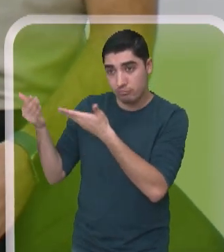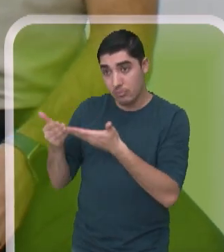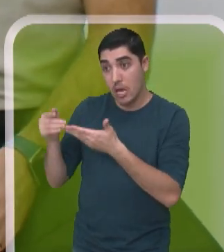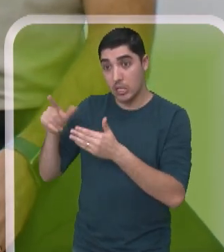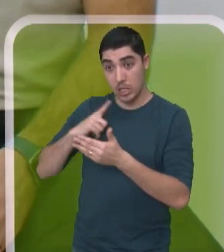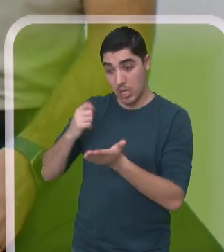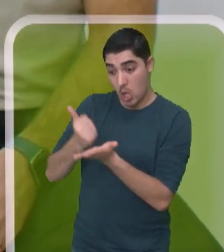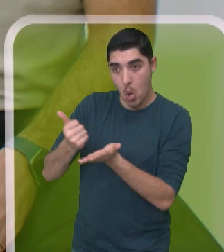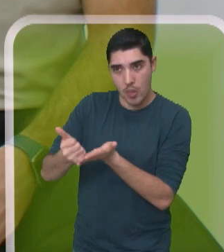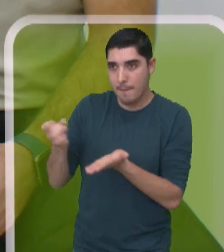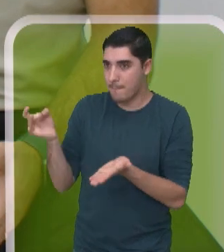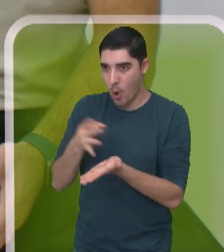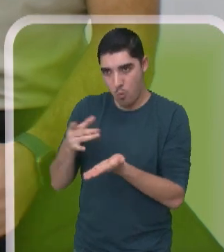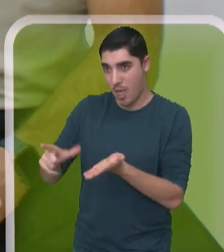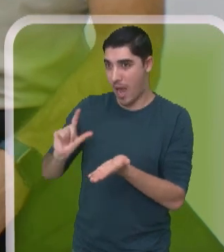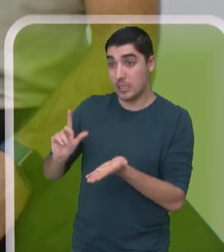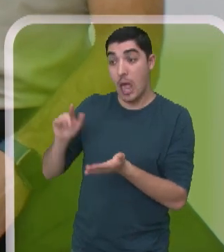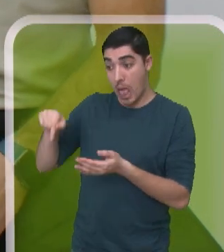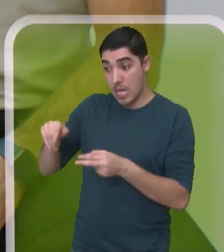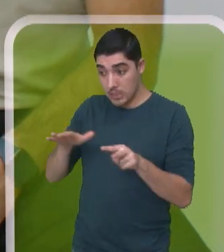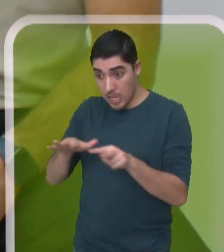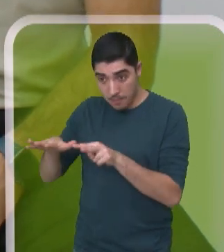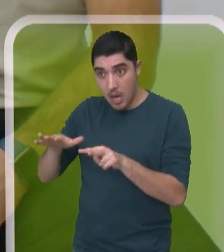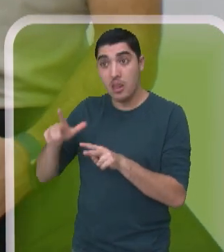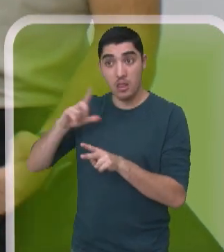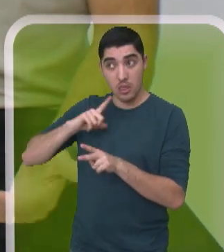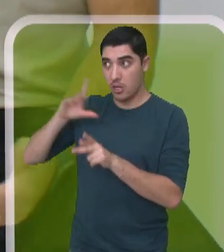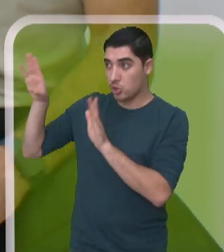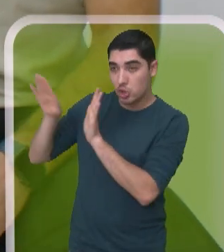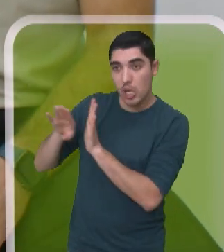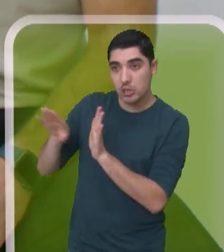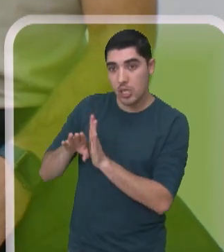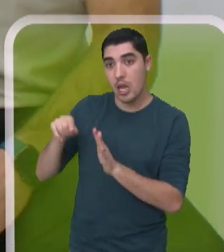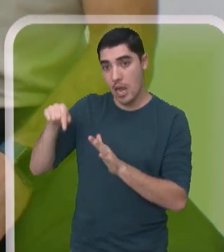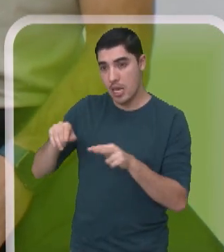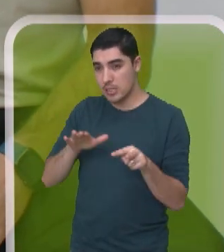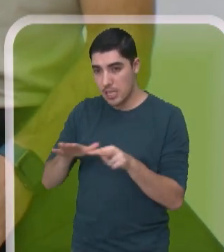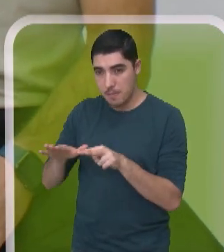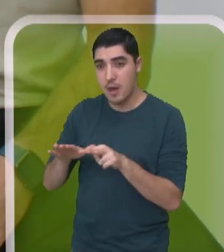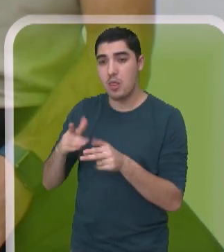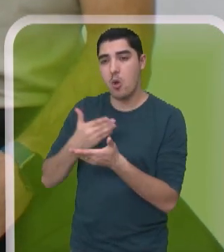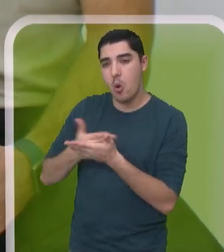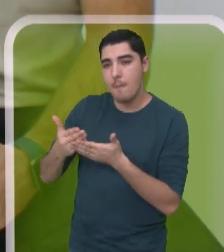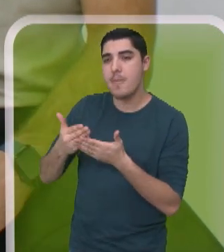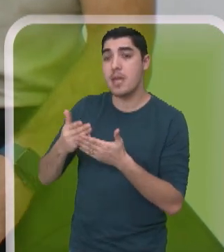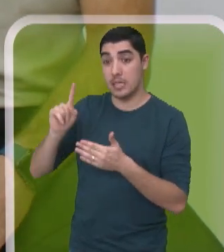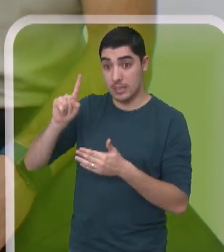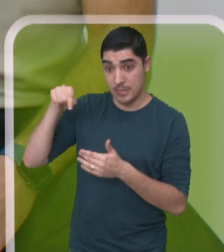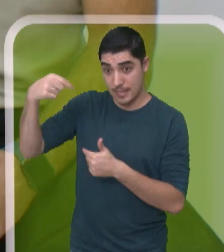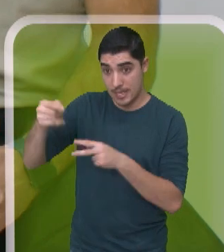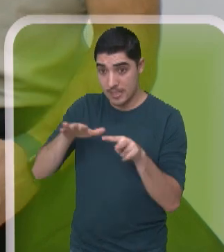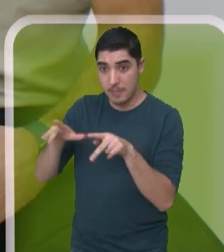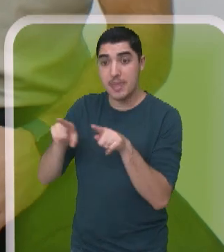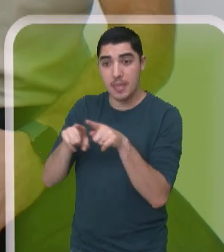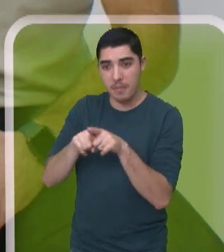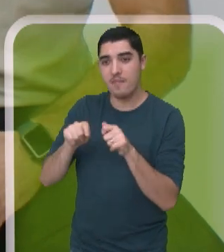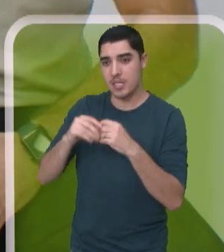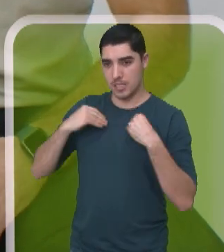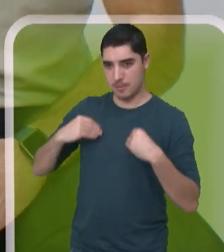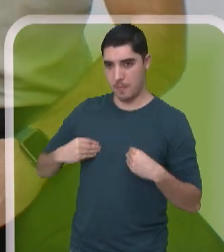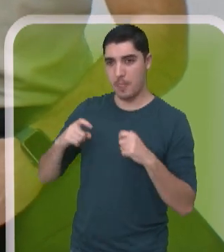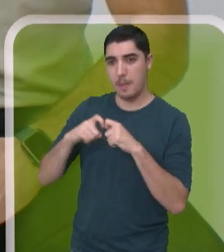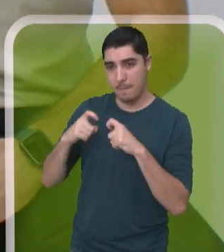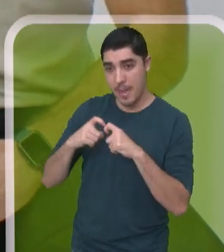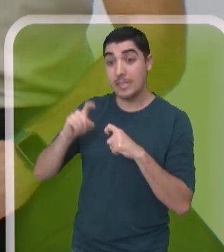semana. Então, essa semana e na próxima, nós teremos os tradicionais exames médicos e na próxima semana, provavelmente, já vamos